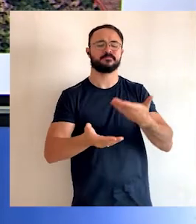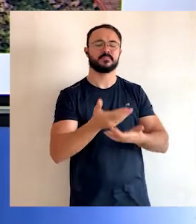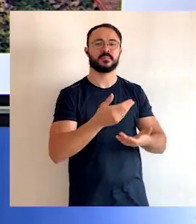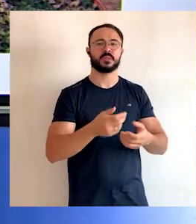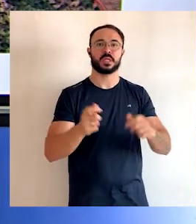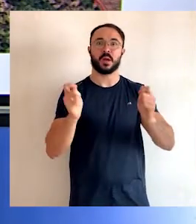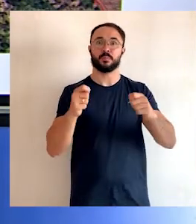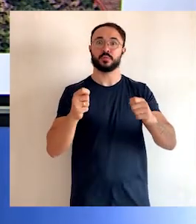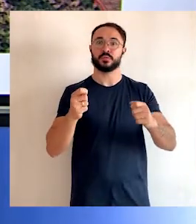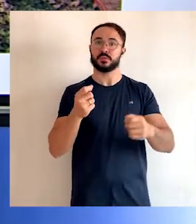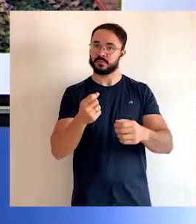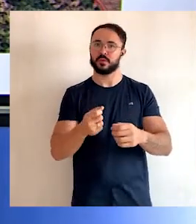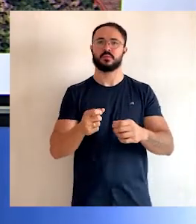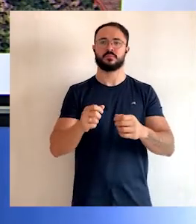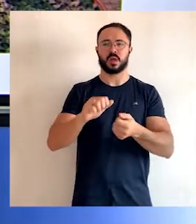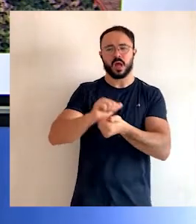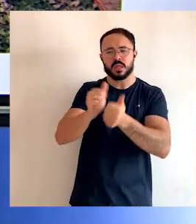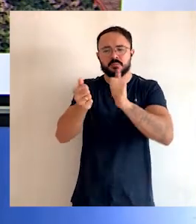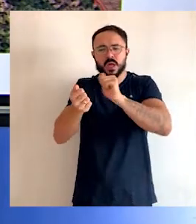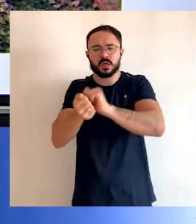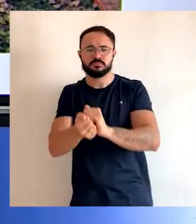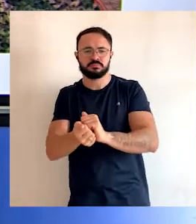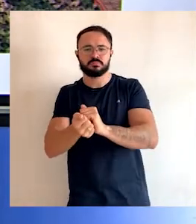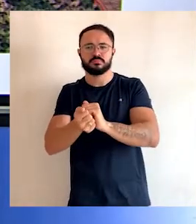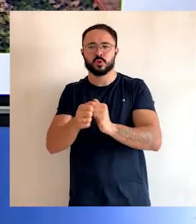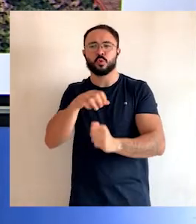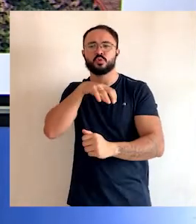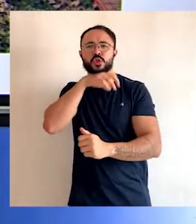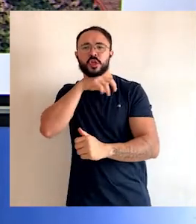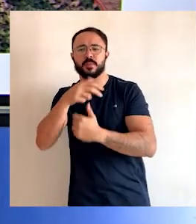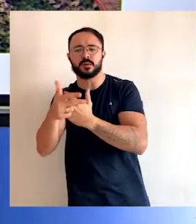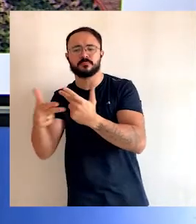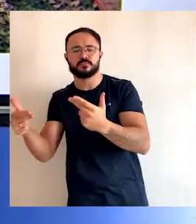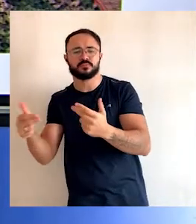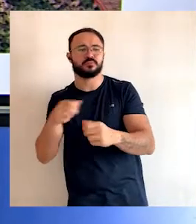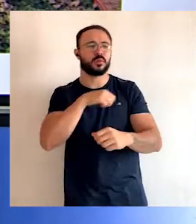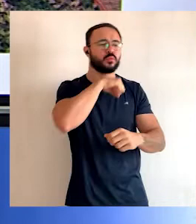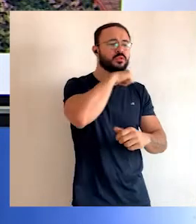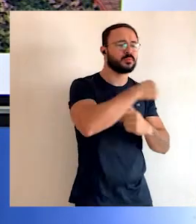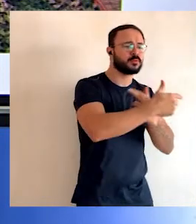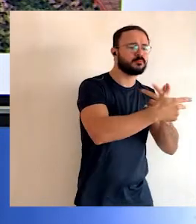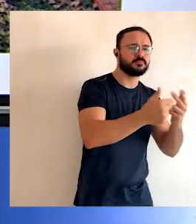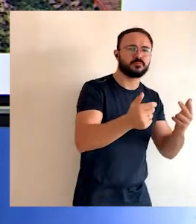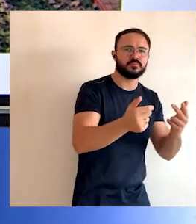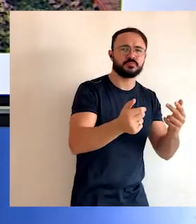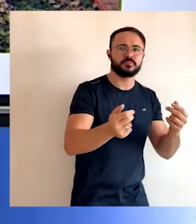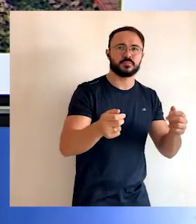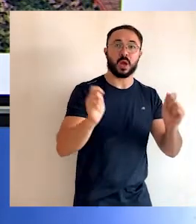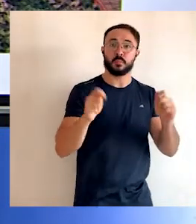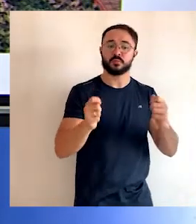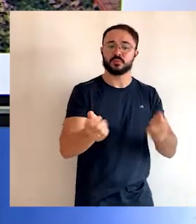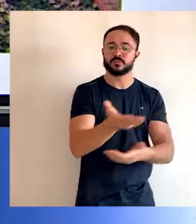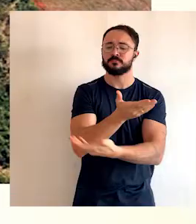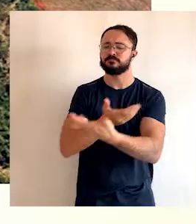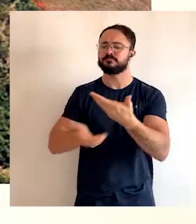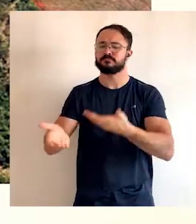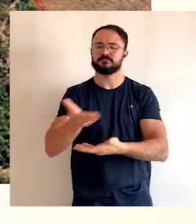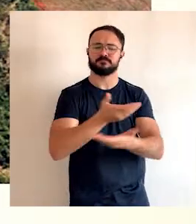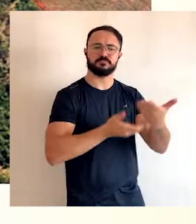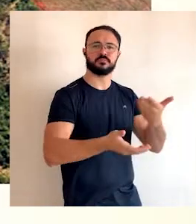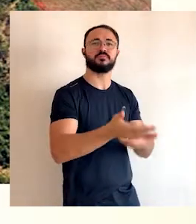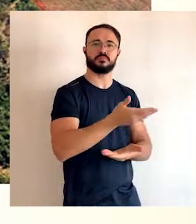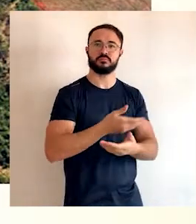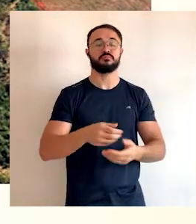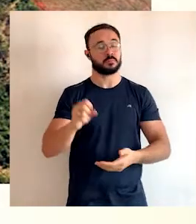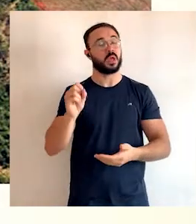animais costumem ou consigam voltar para a região onde ele estava. Então você cria corredores ecológicos, que são